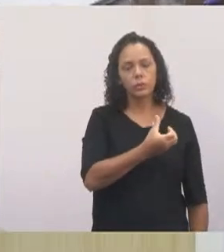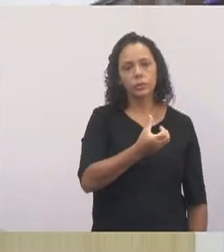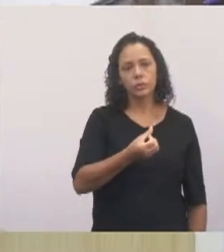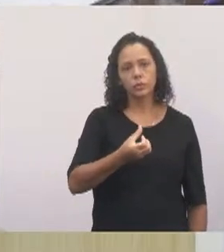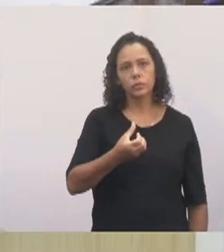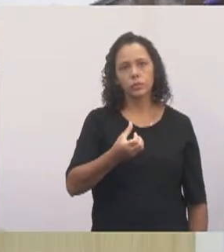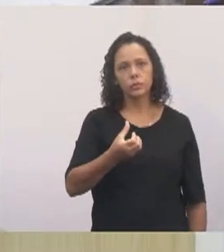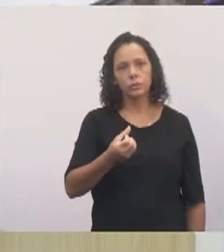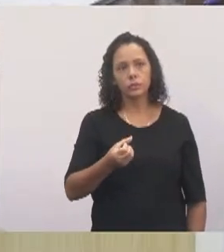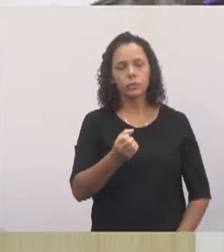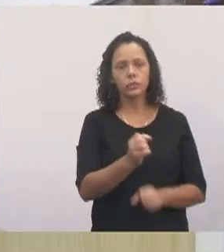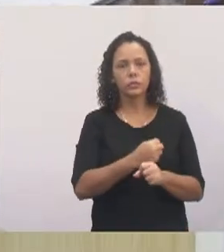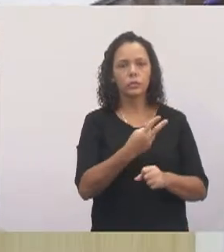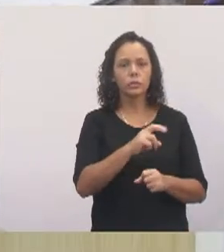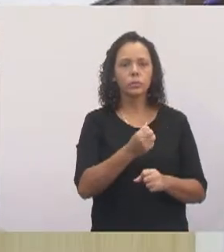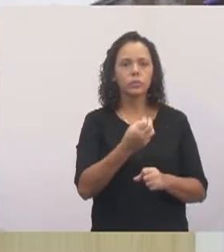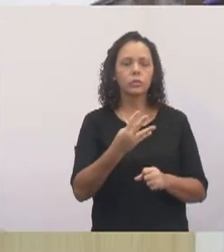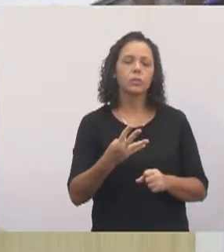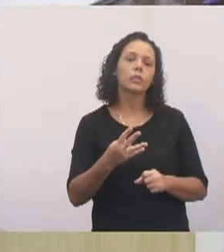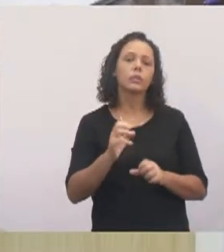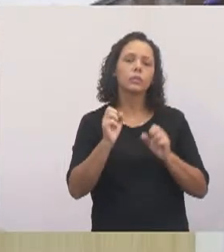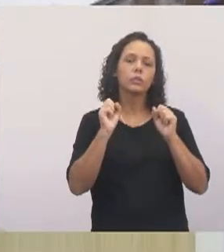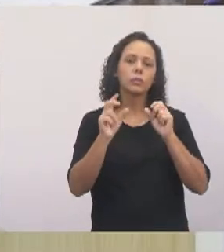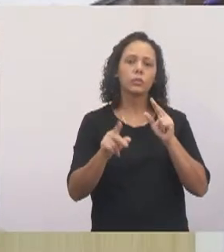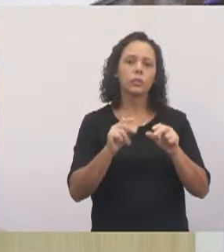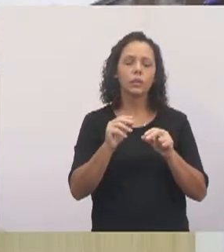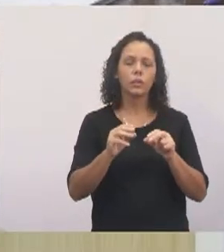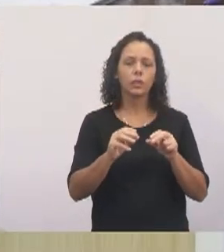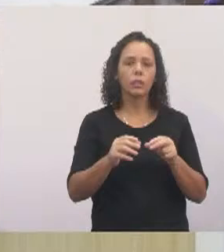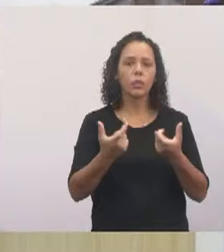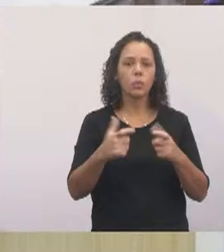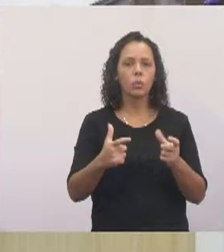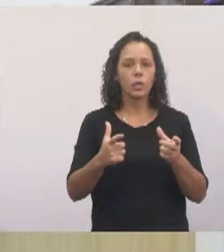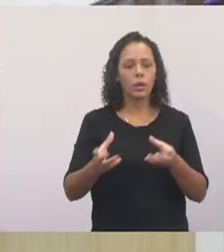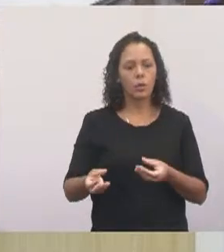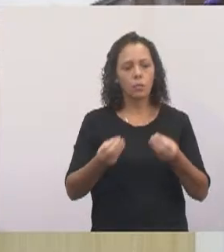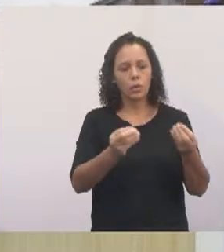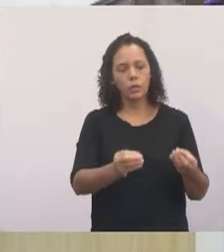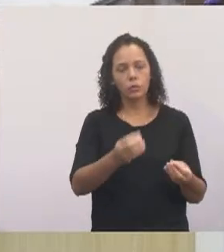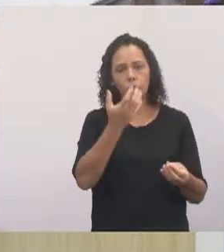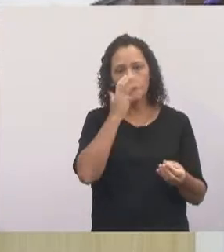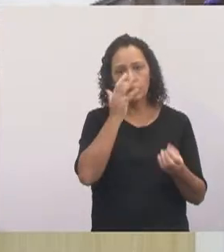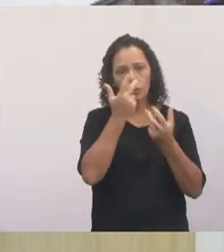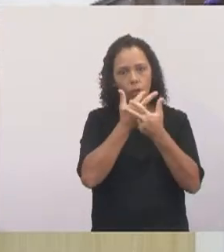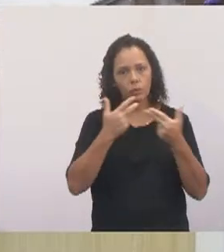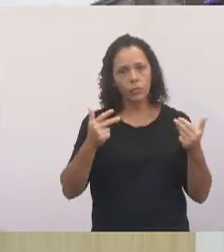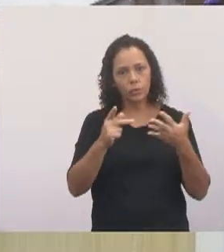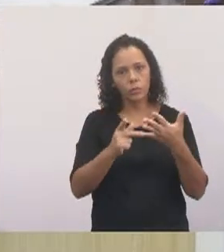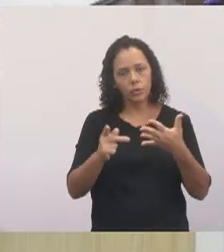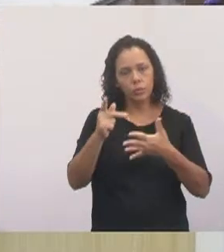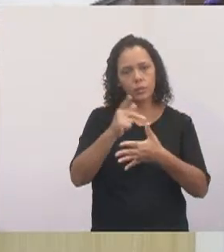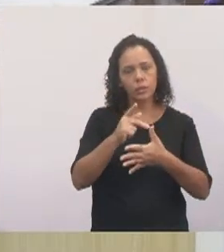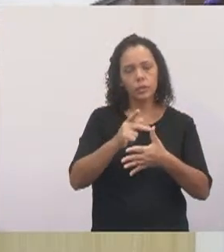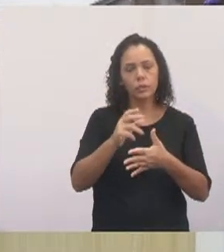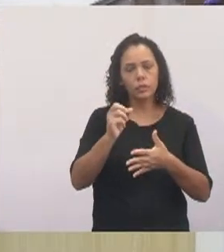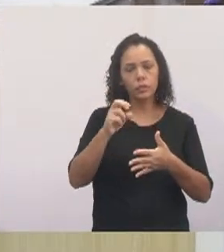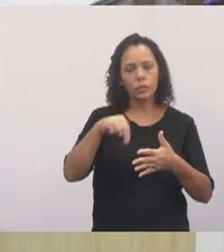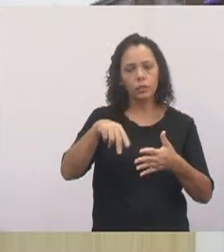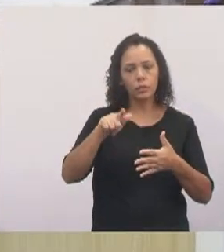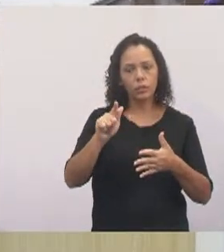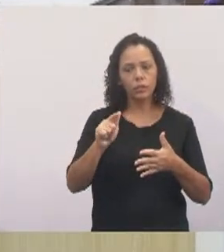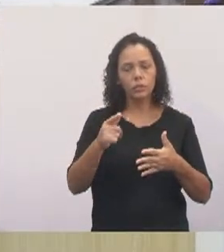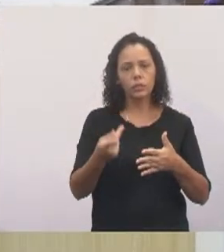de 2024, que dispõe sobre as feiras de adoção de animais, estabelecendo prioridade às entidades registradas